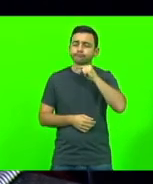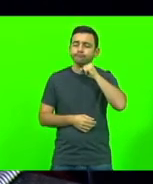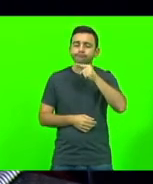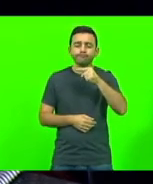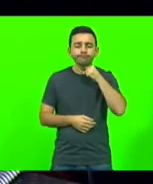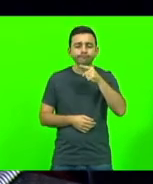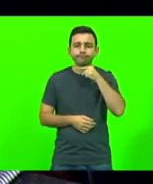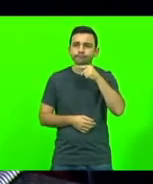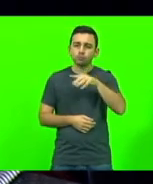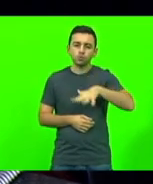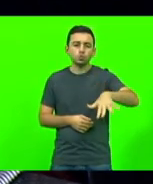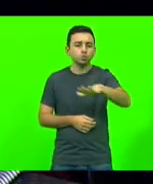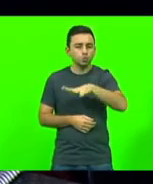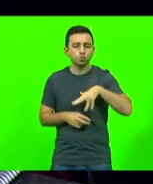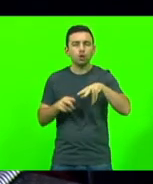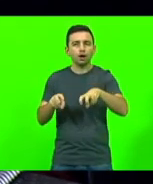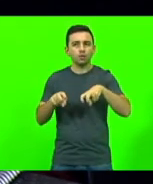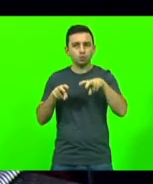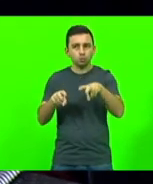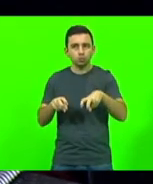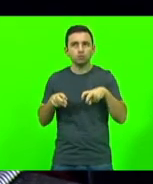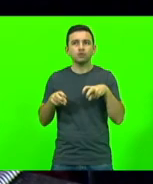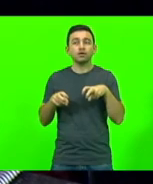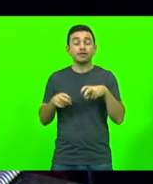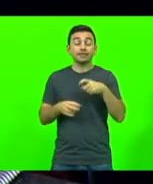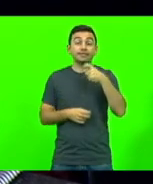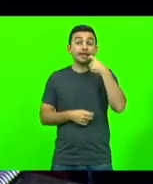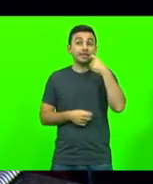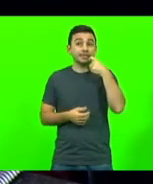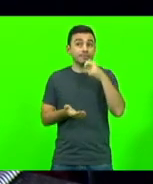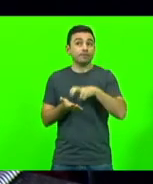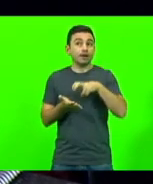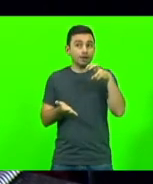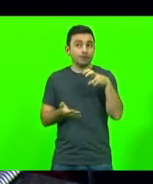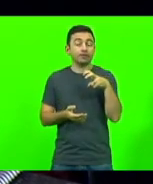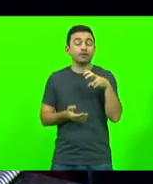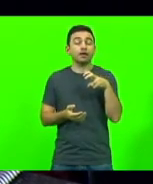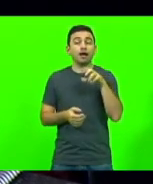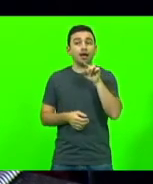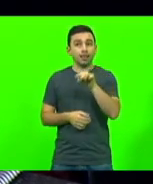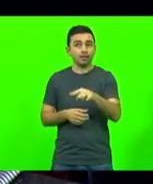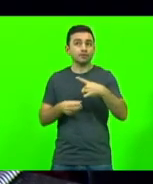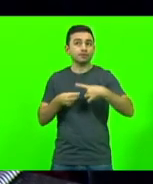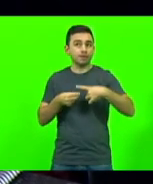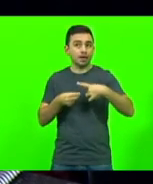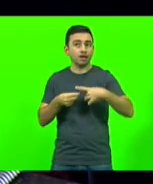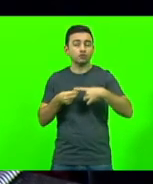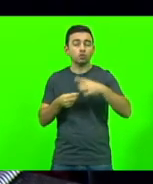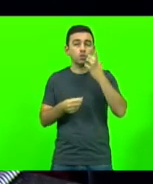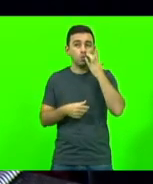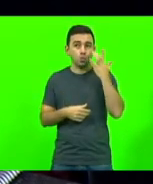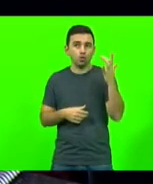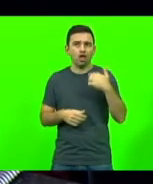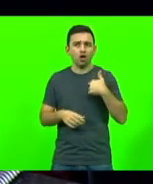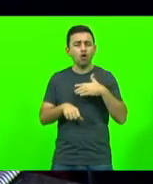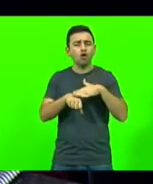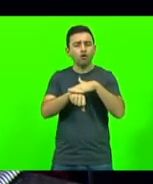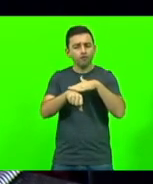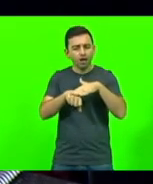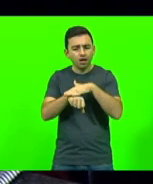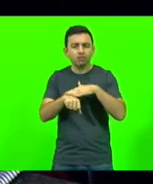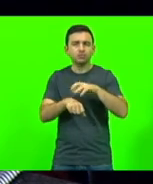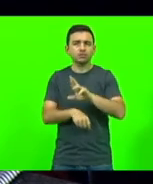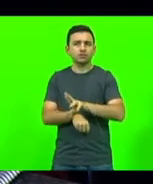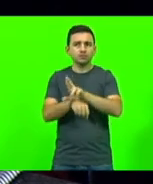os agricultores. Ainda na sexta de manhã, na Cidade de Ouro, conversava com representantes de agricultores lá